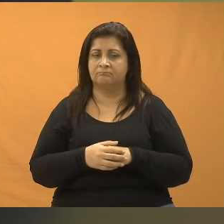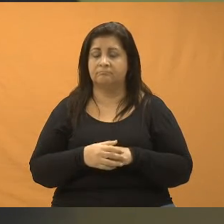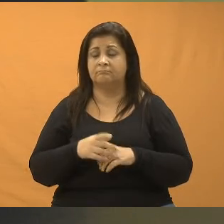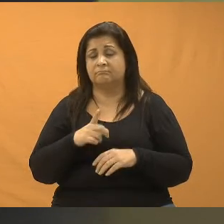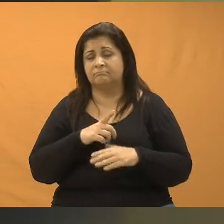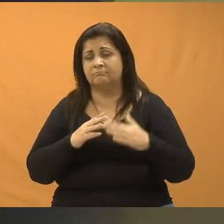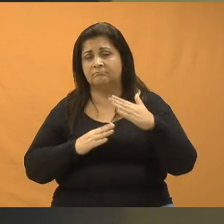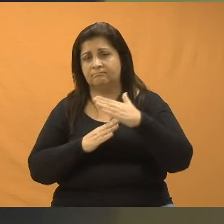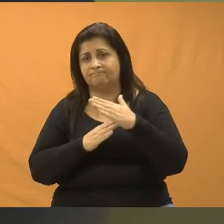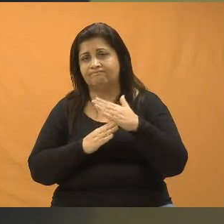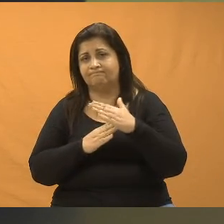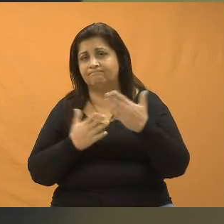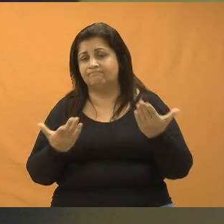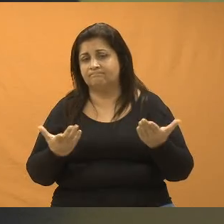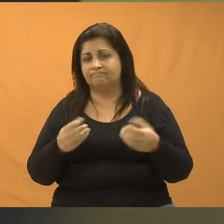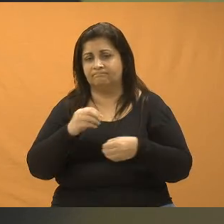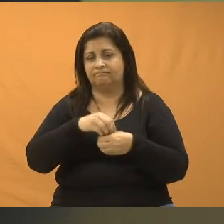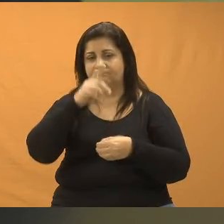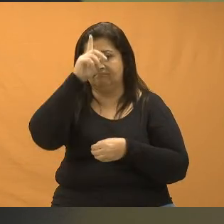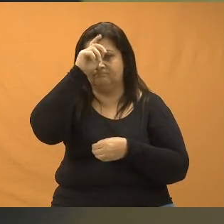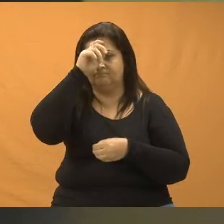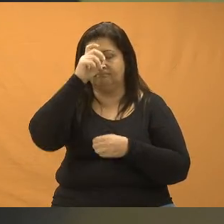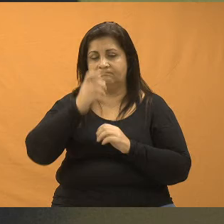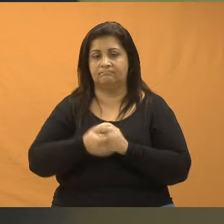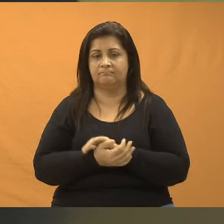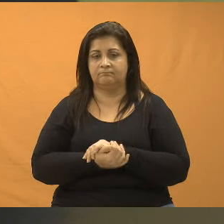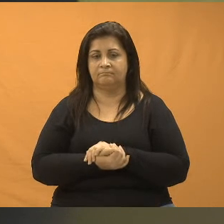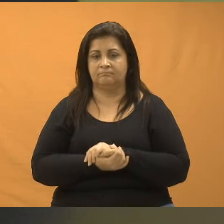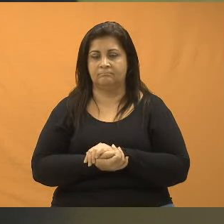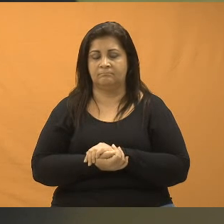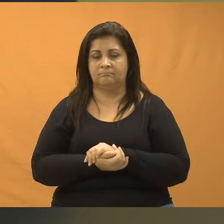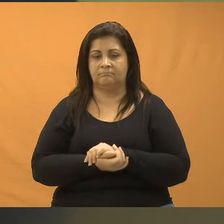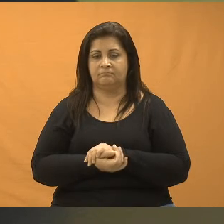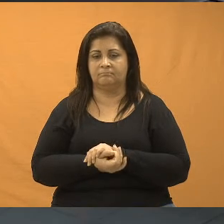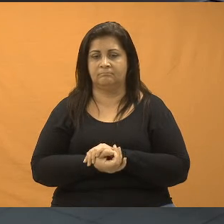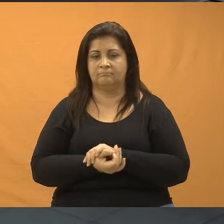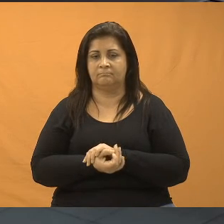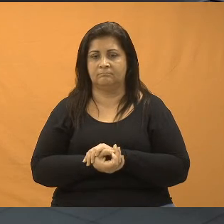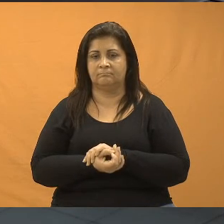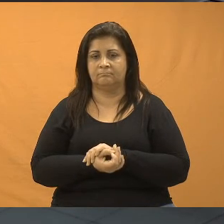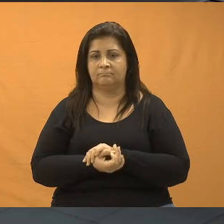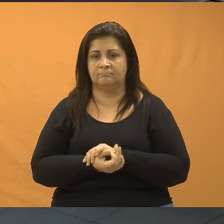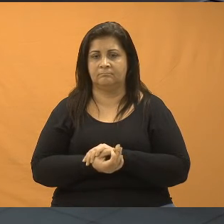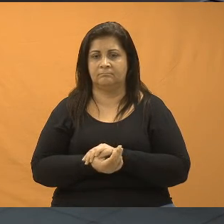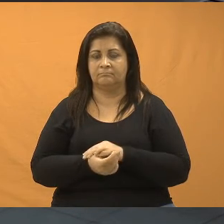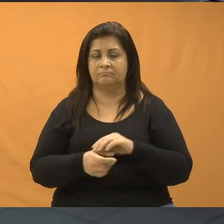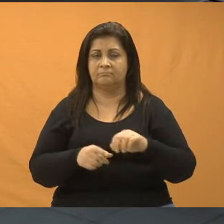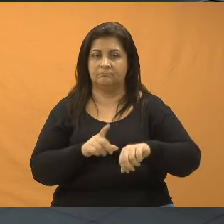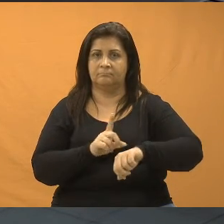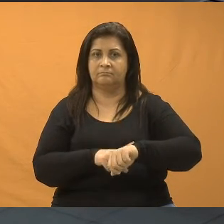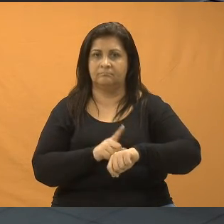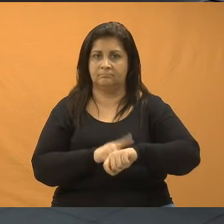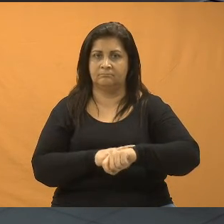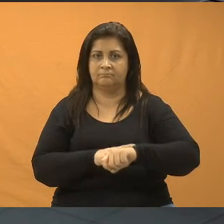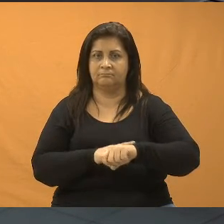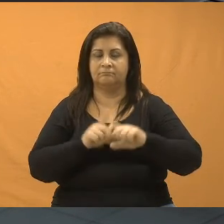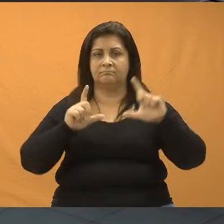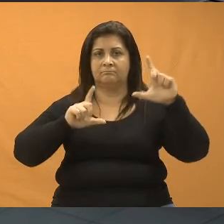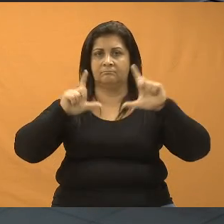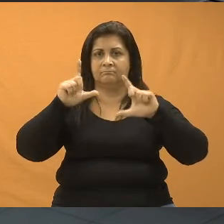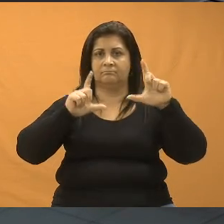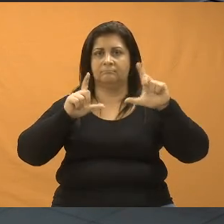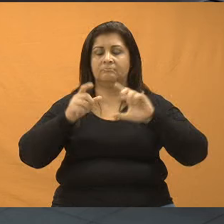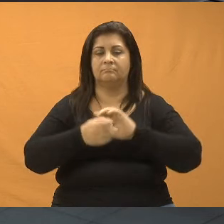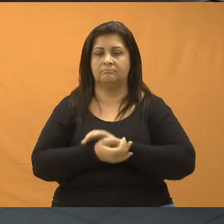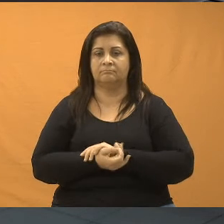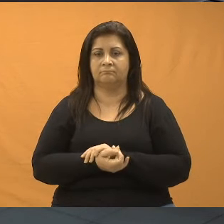limitações existentes dentro da Santa Casa. Eu vou abrir, a gente tem uma limitação de tempo por causa da TV Câmara.